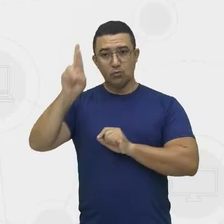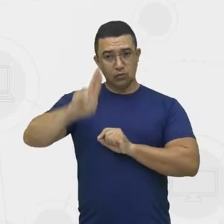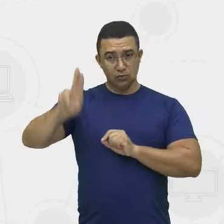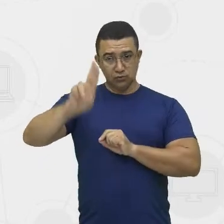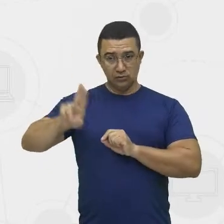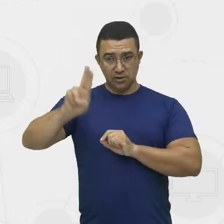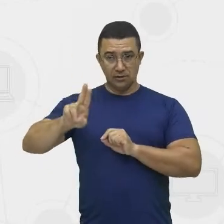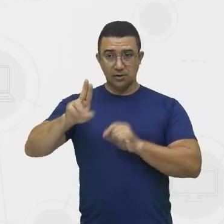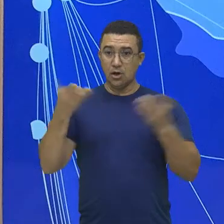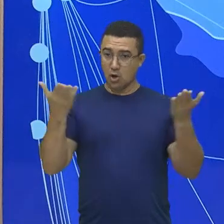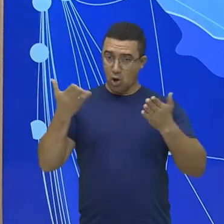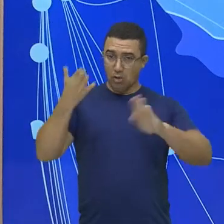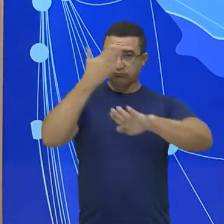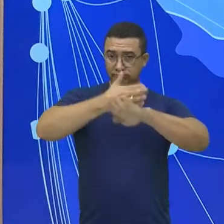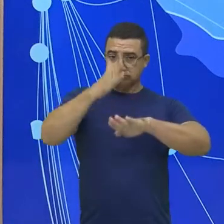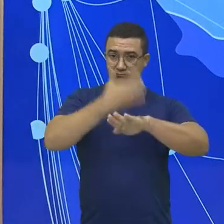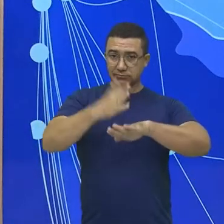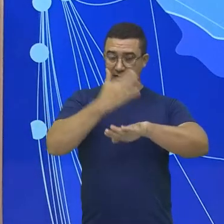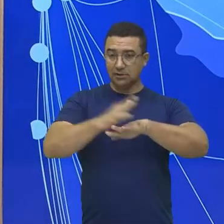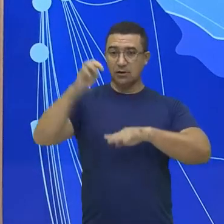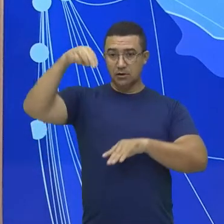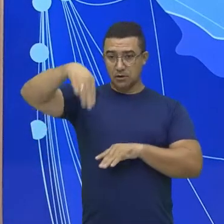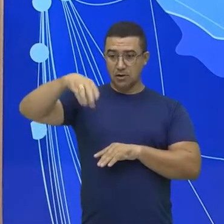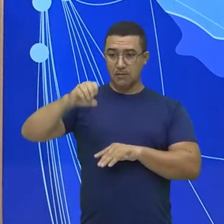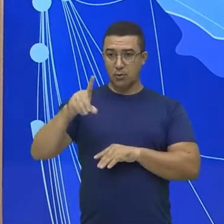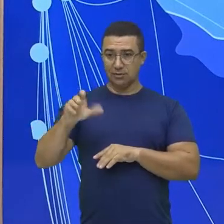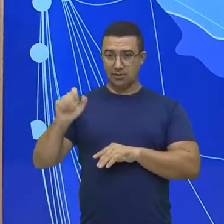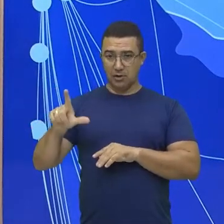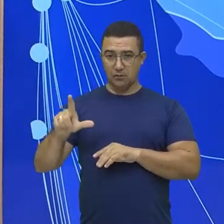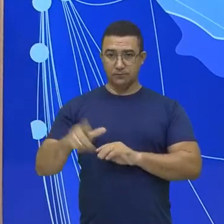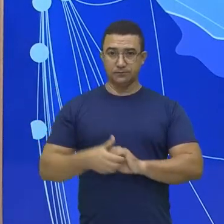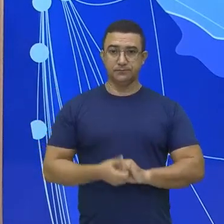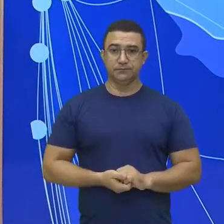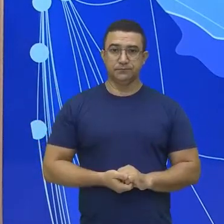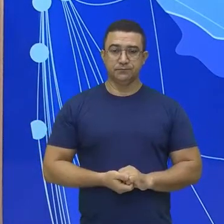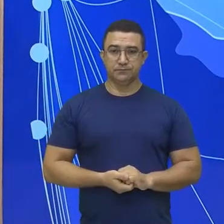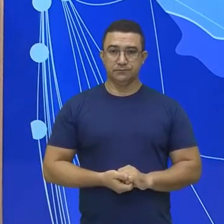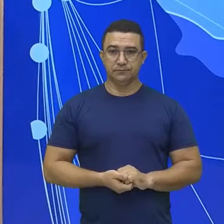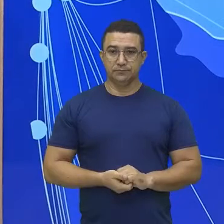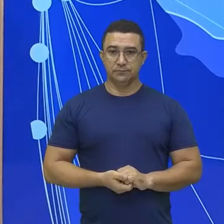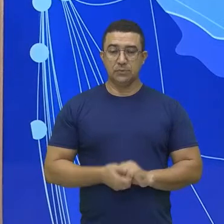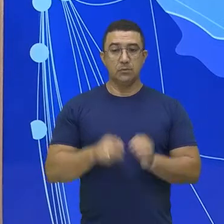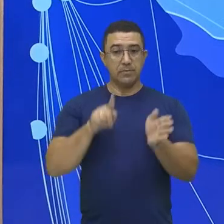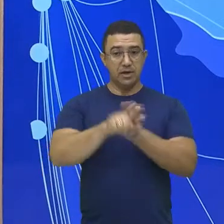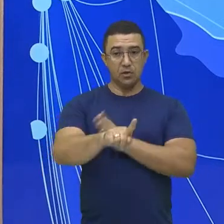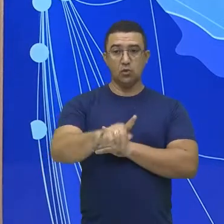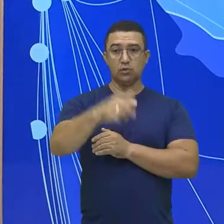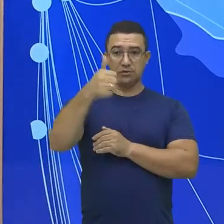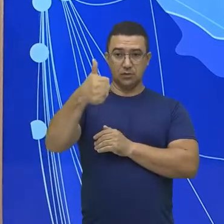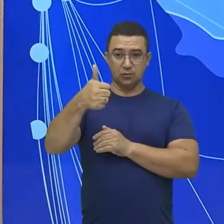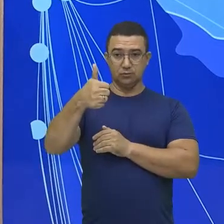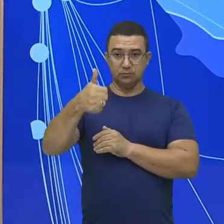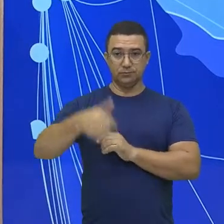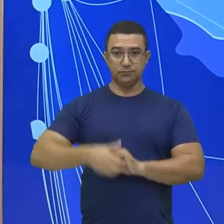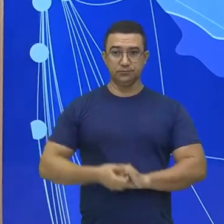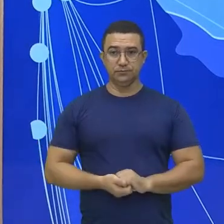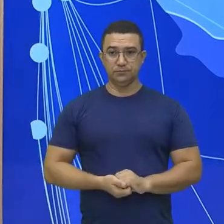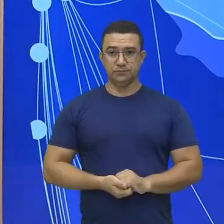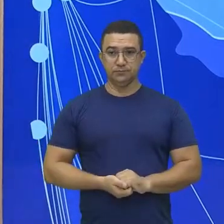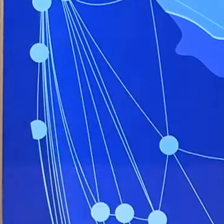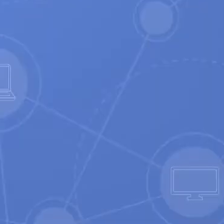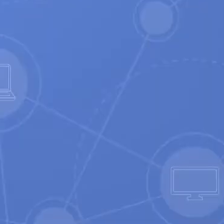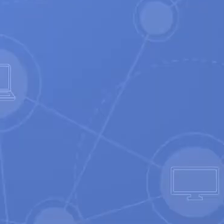nós vamos colocar em prática aí esse modal de agora. E já vamos chamando então a nossa primeira questão aí.